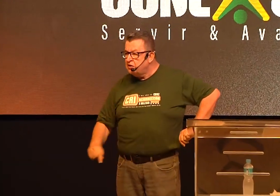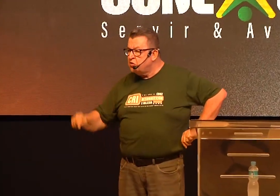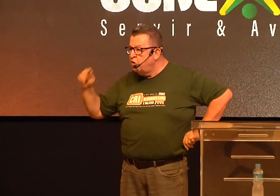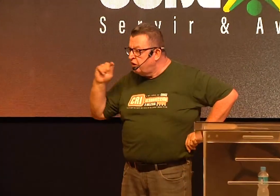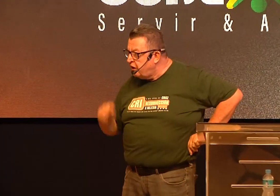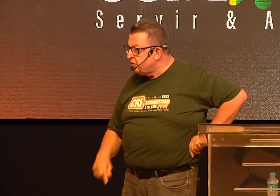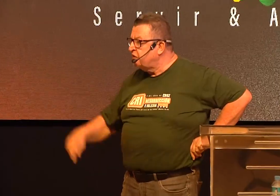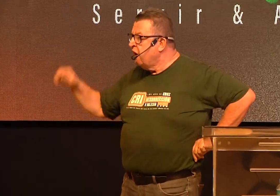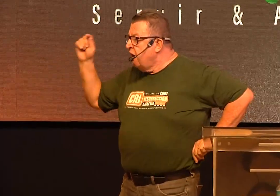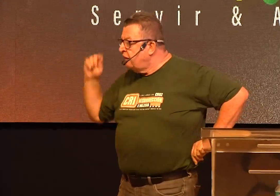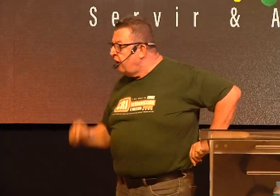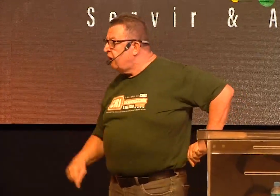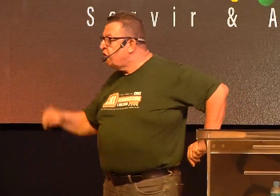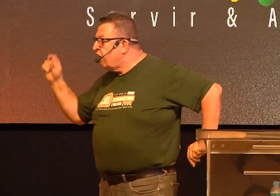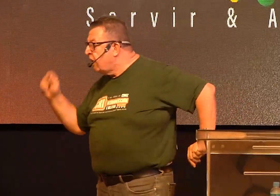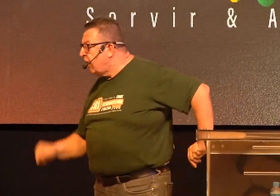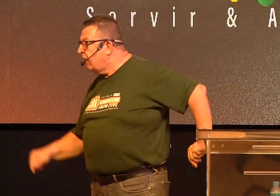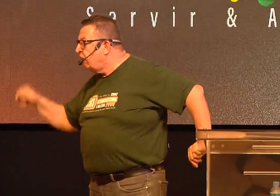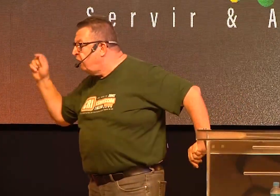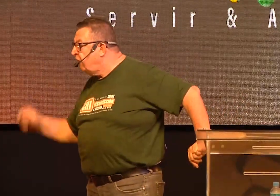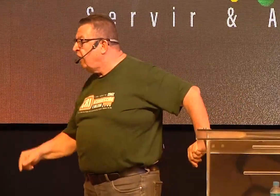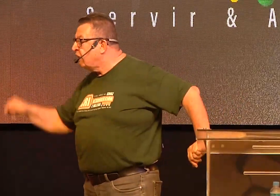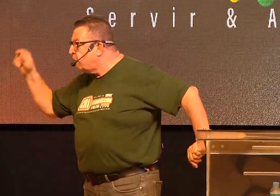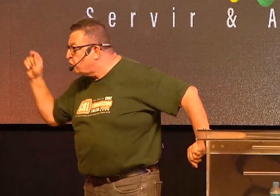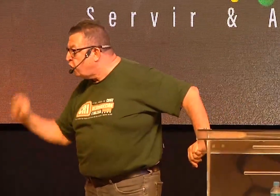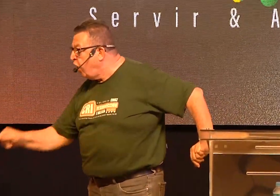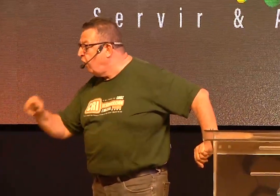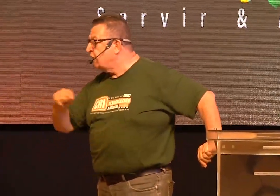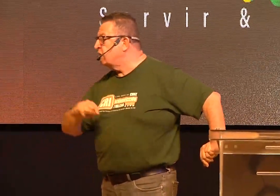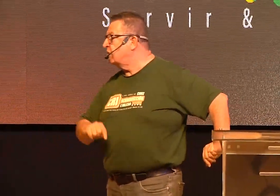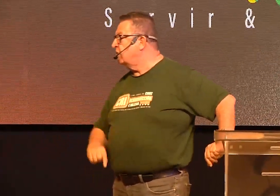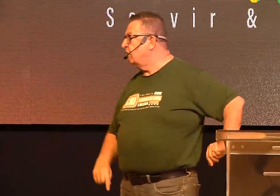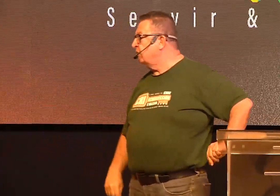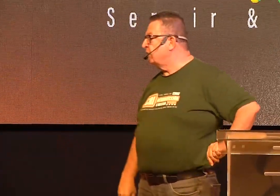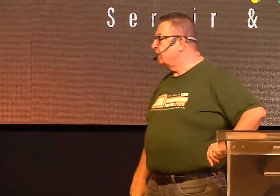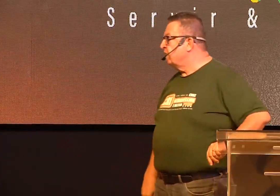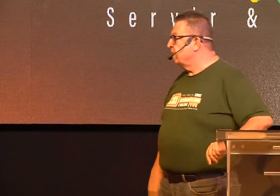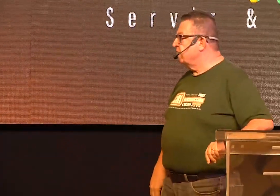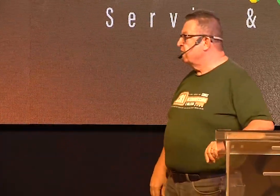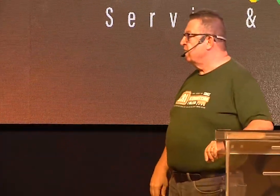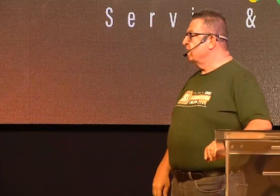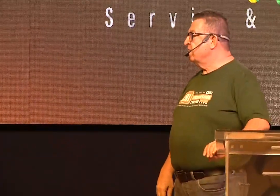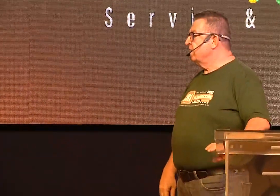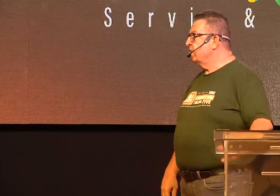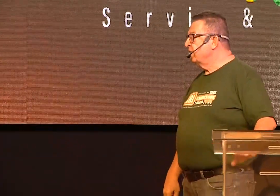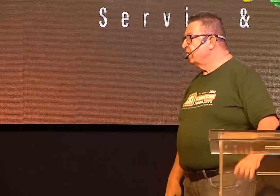As nossas conquistas têm que chegar na vida das pessoas.